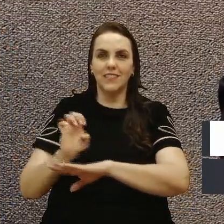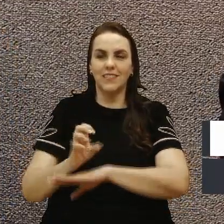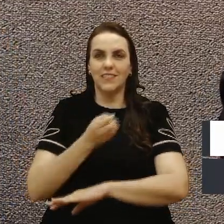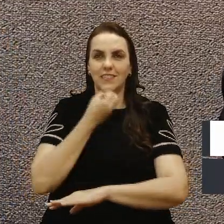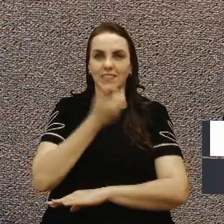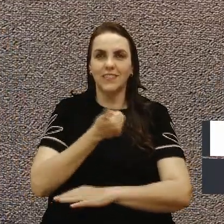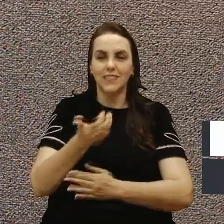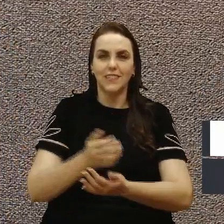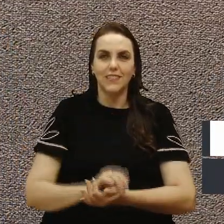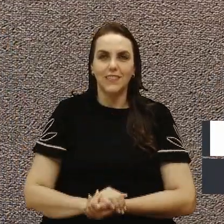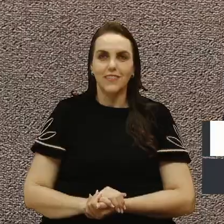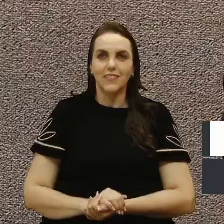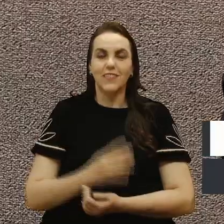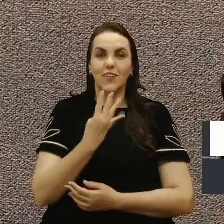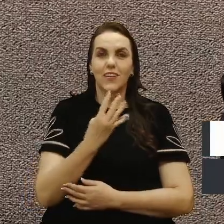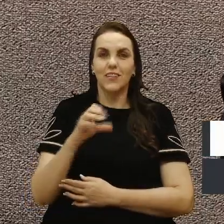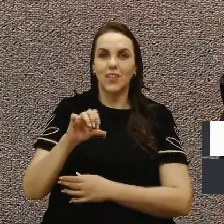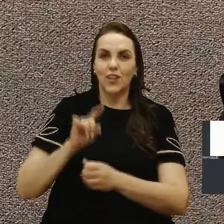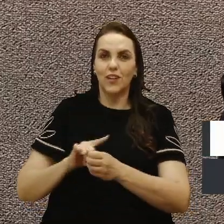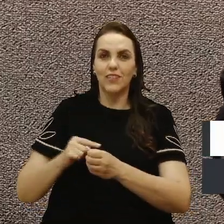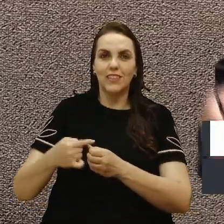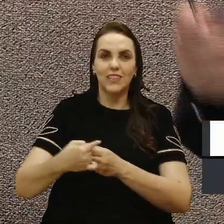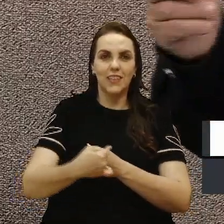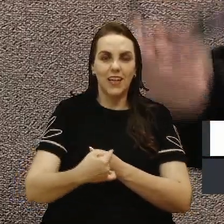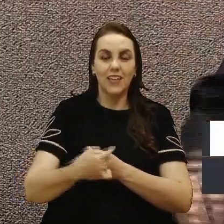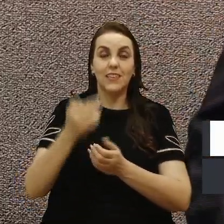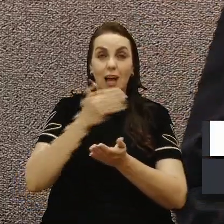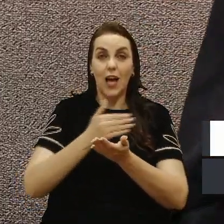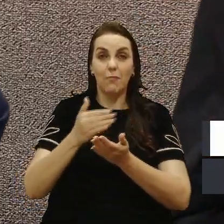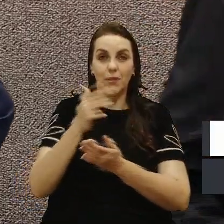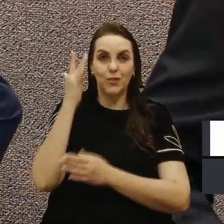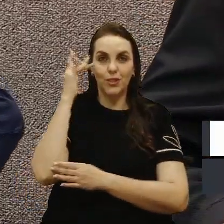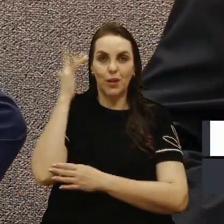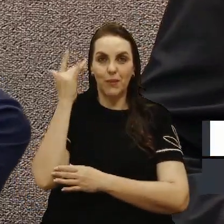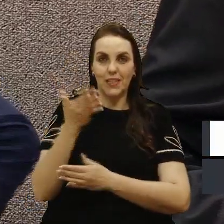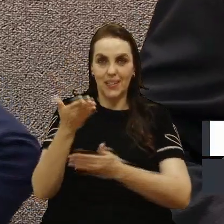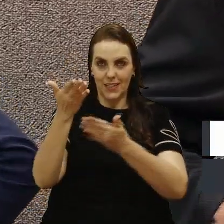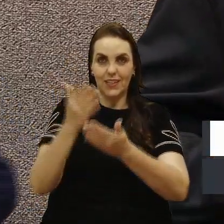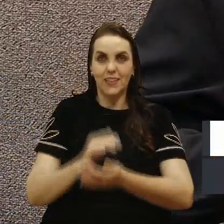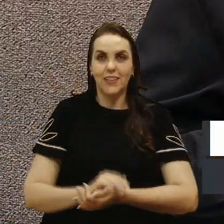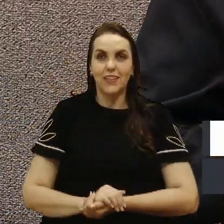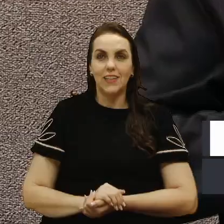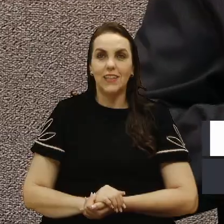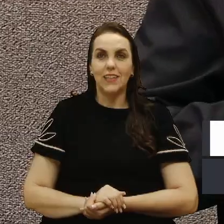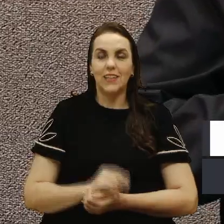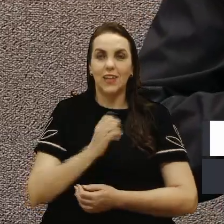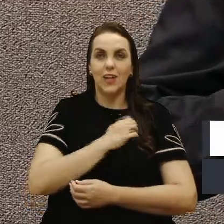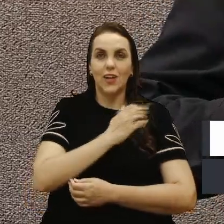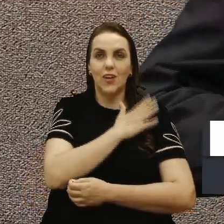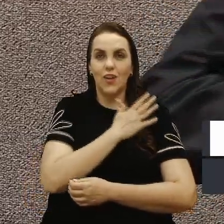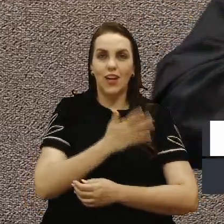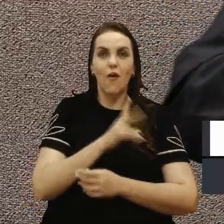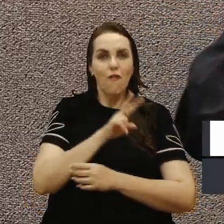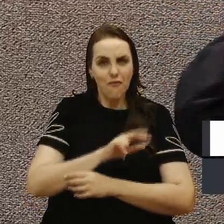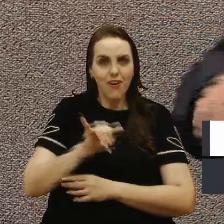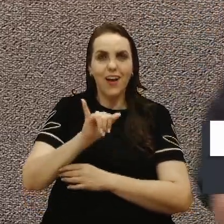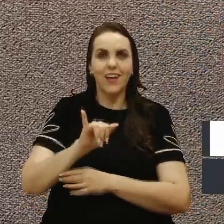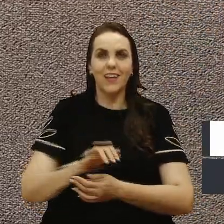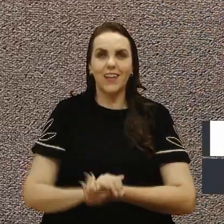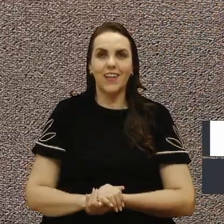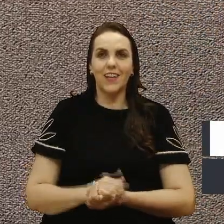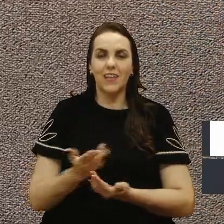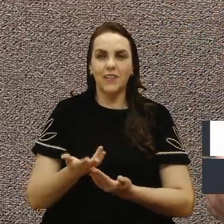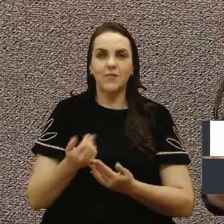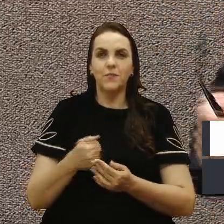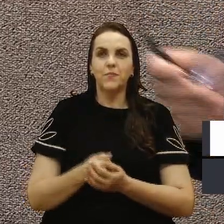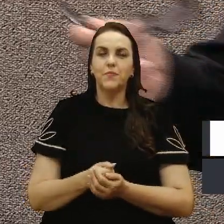teremos 49 municípios. A partir de amanhã, segundo o coronel, já será